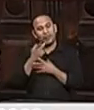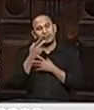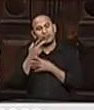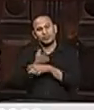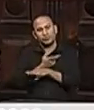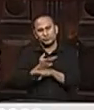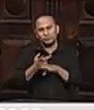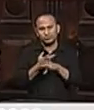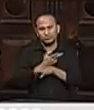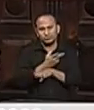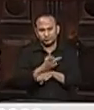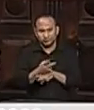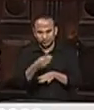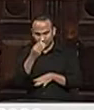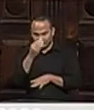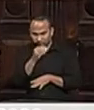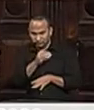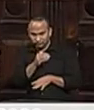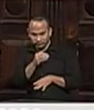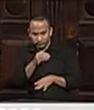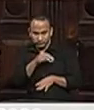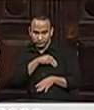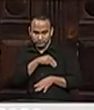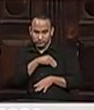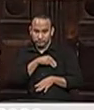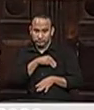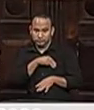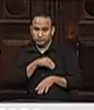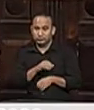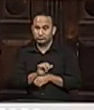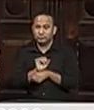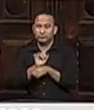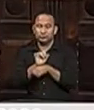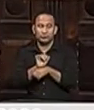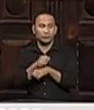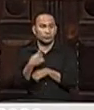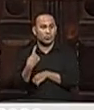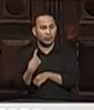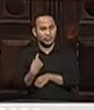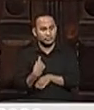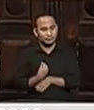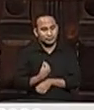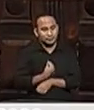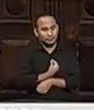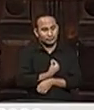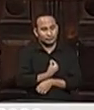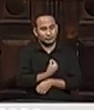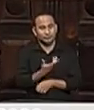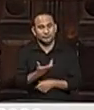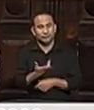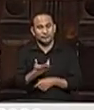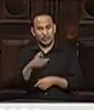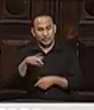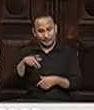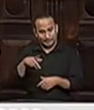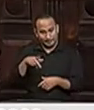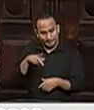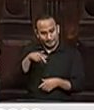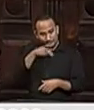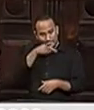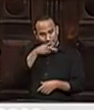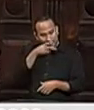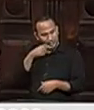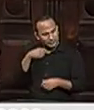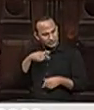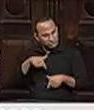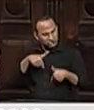a sua desmoralização por um ministro de Estado. Nós aqui, como parlamentares, temos que reagir com firmeza a esse